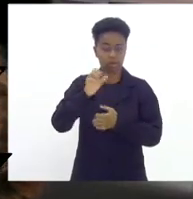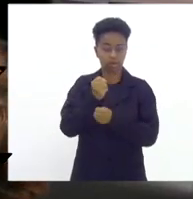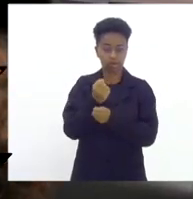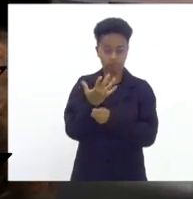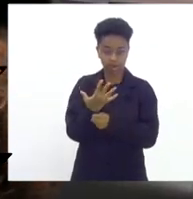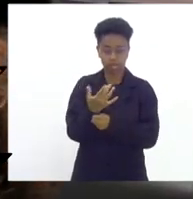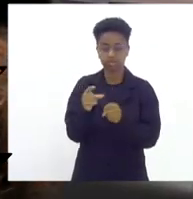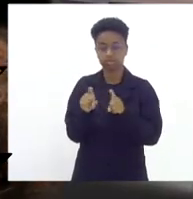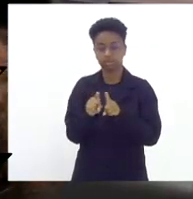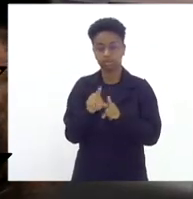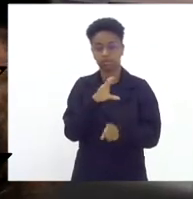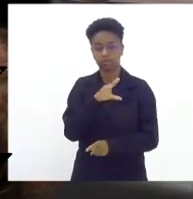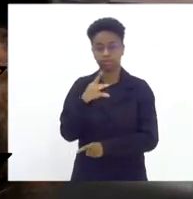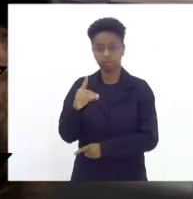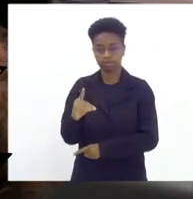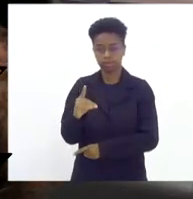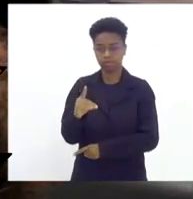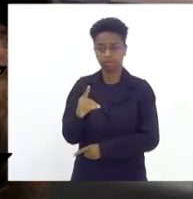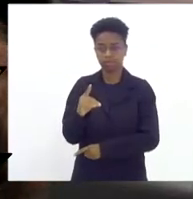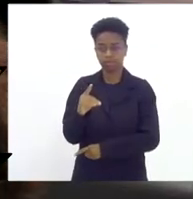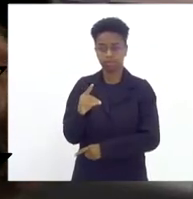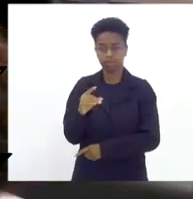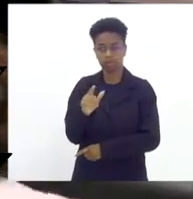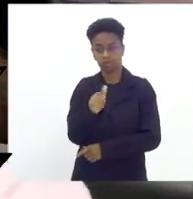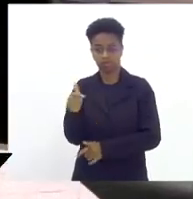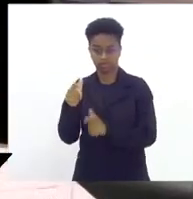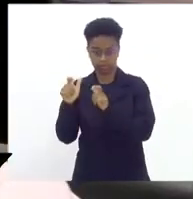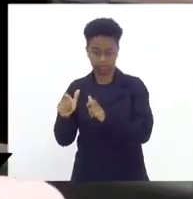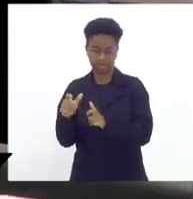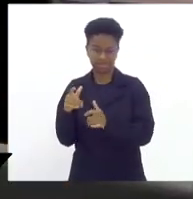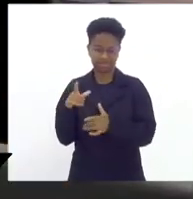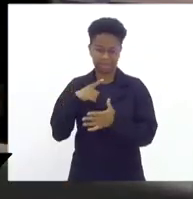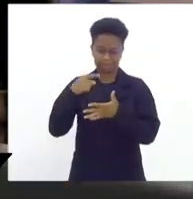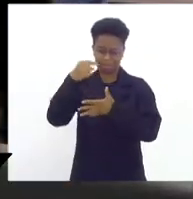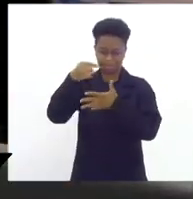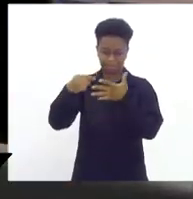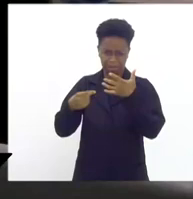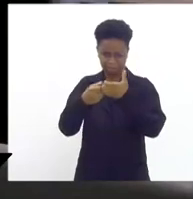da Sérgio Vieira de Melo é muito título né Essa Mulher